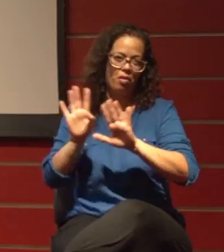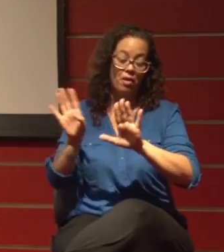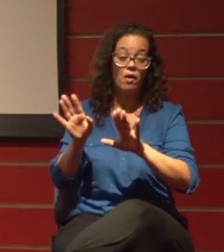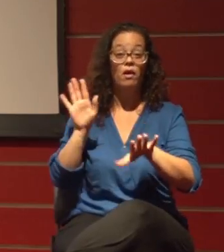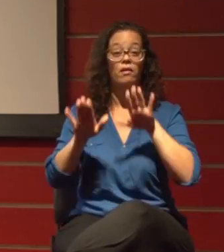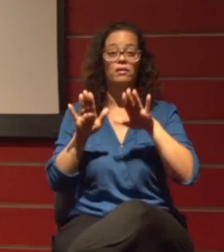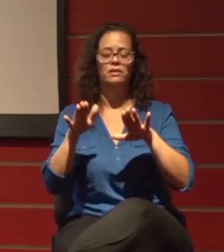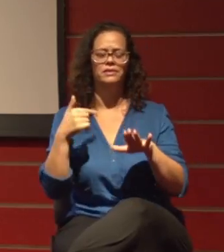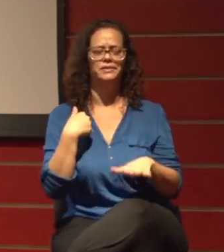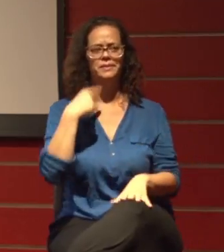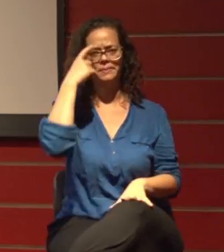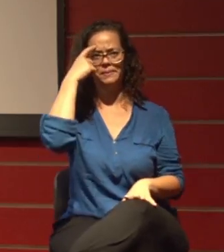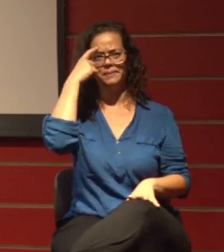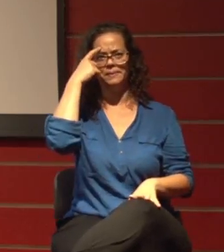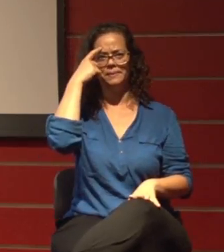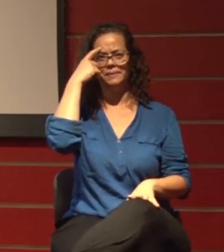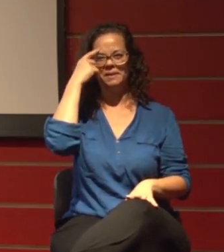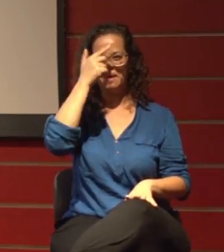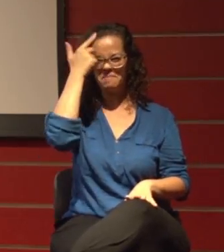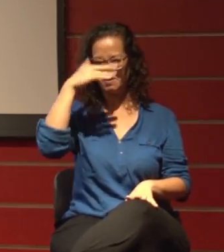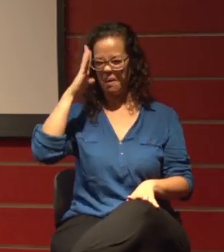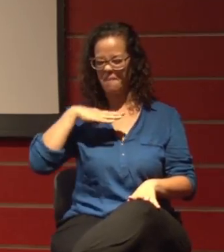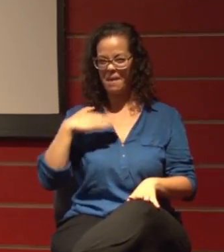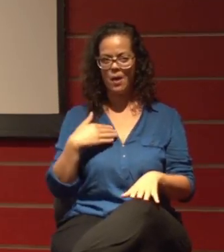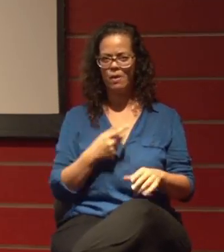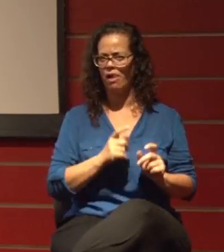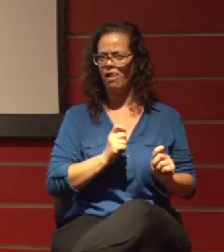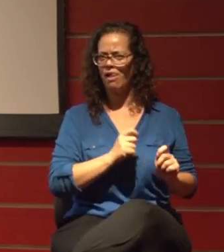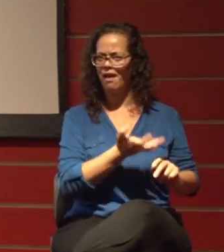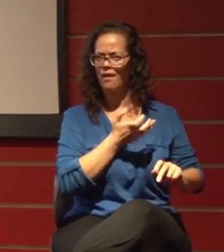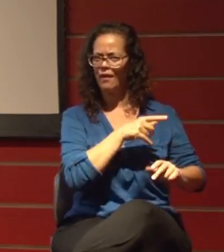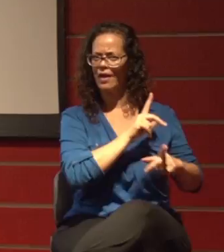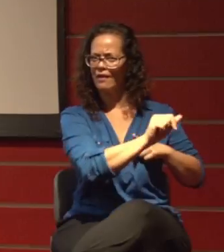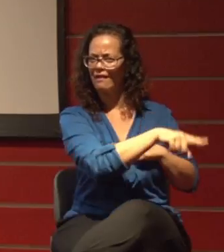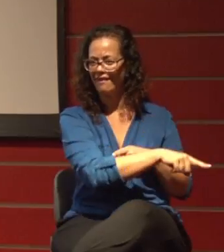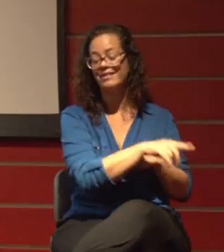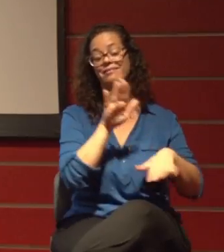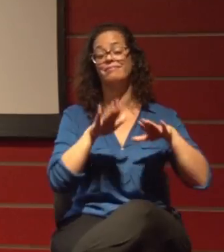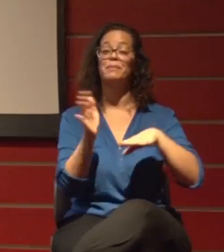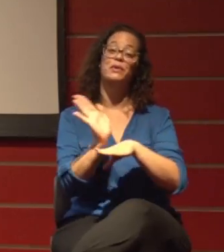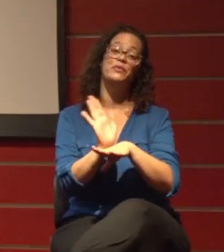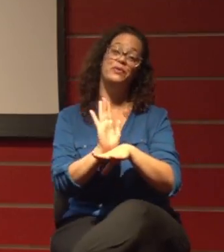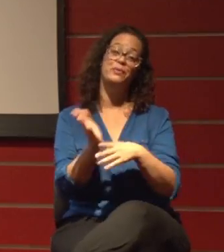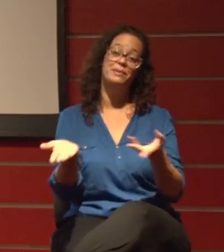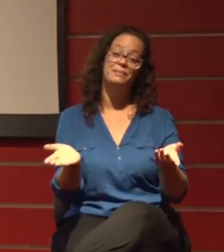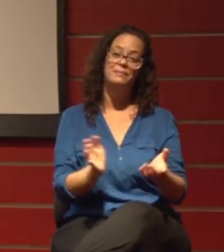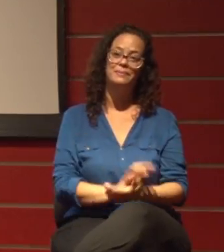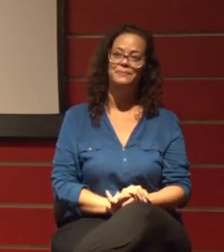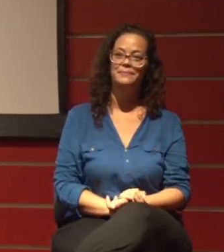me vi muitas vezes torcendo para vilão né Depende do do filme né